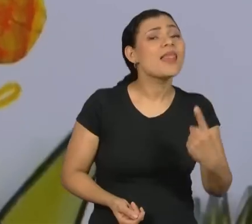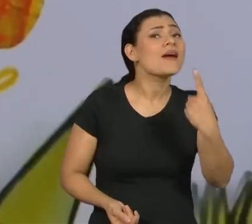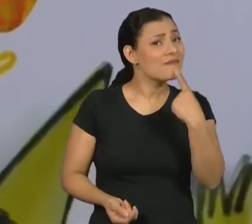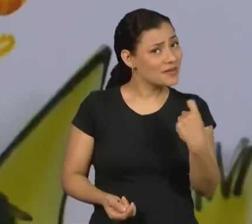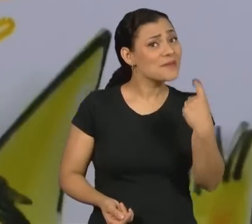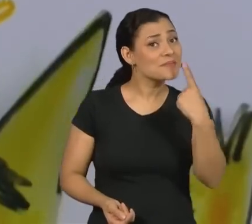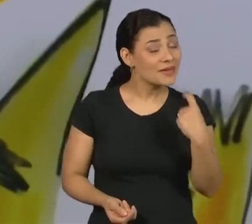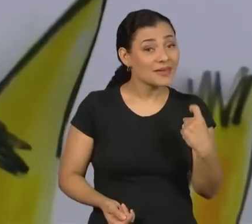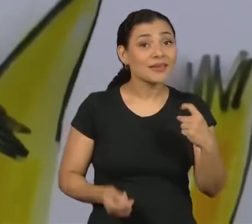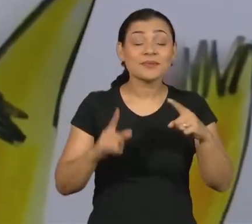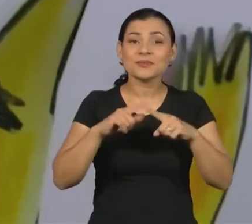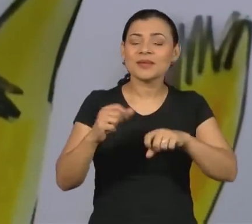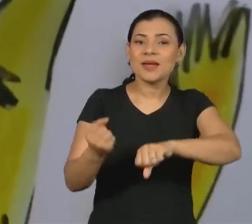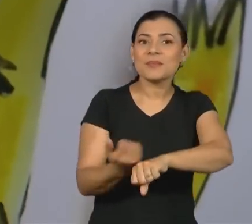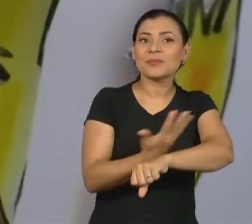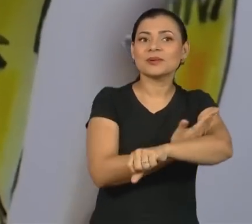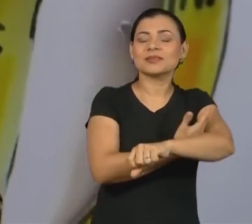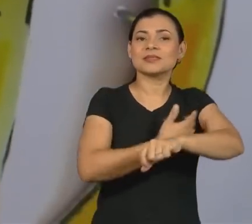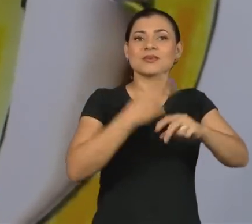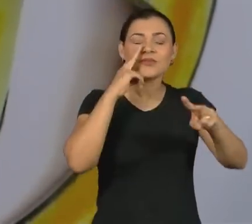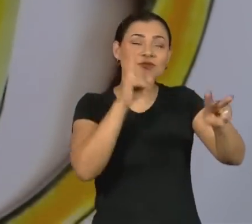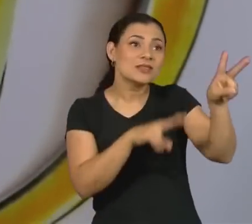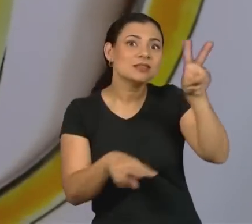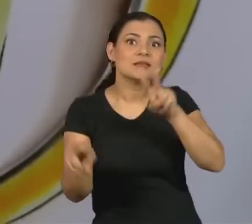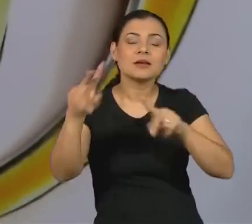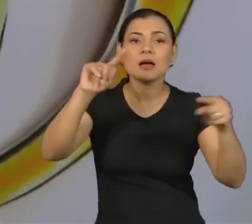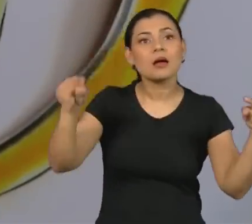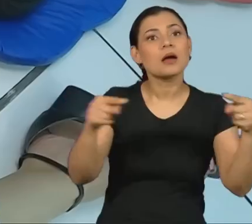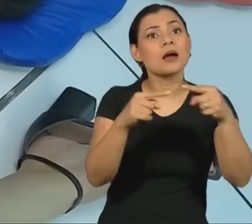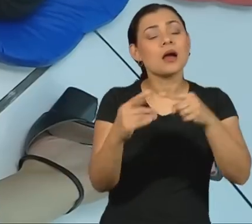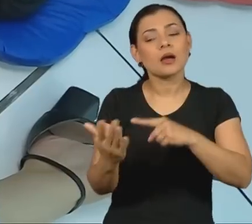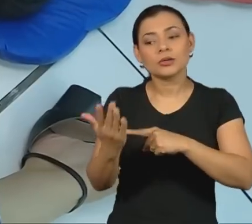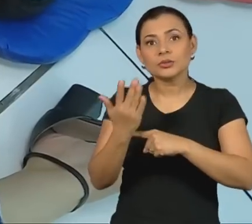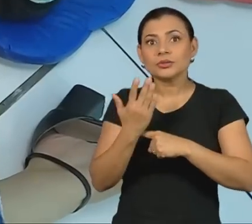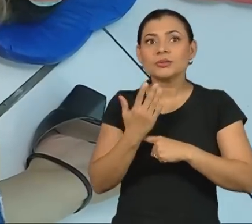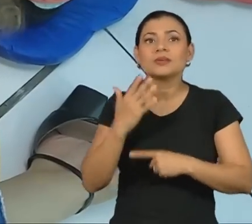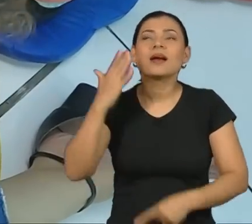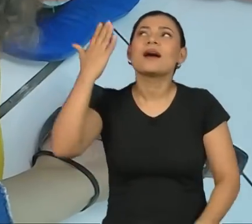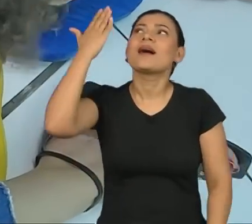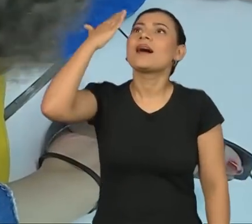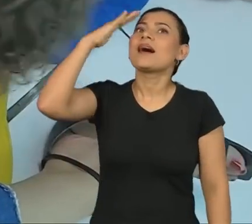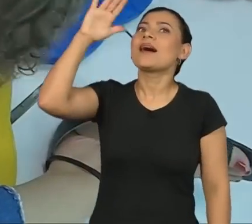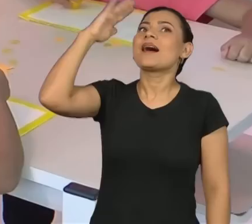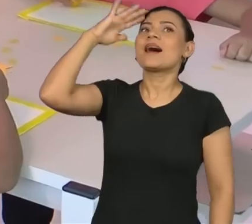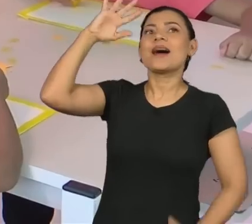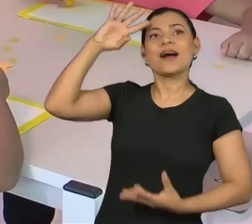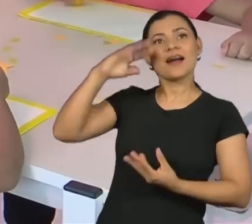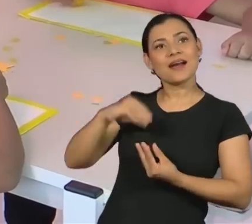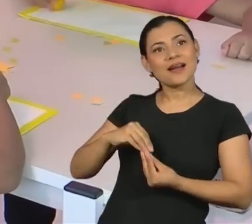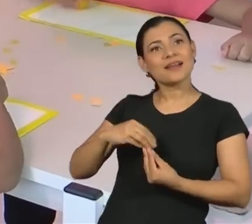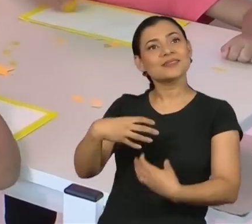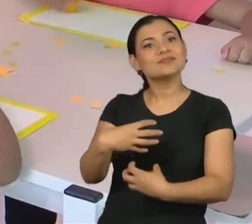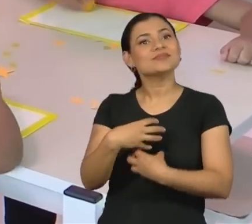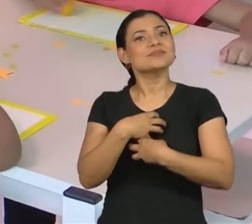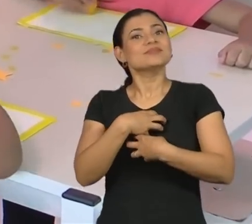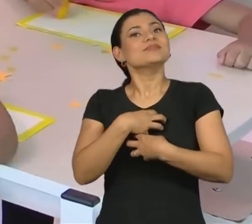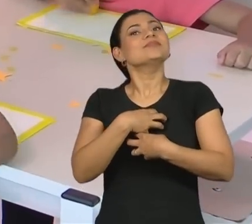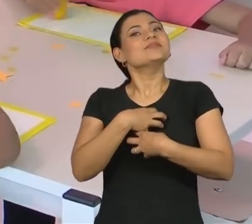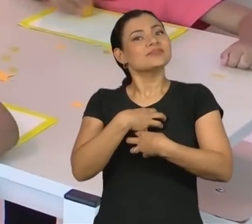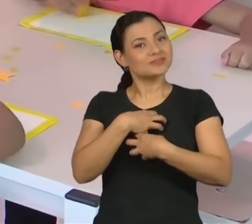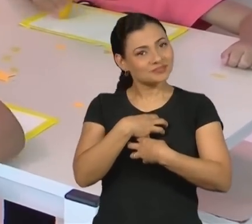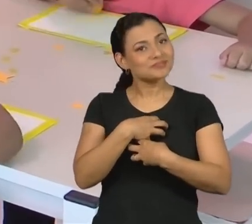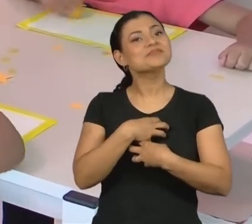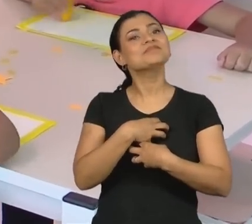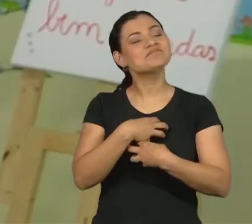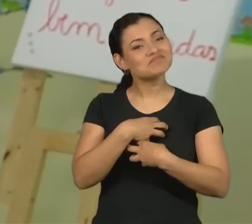Vermelho. Emoções que ganham identidade visual para ajudar as crianças a entenderem que sentir faz parte do crescimento.